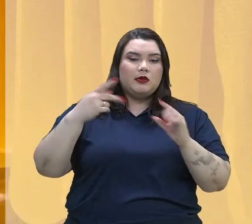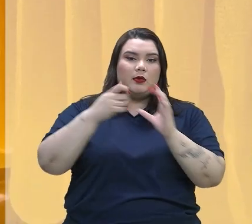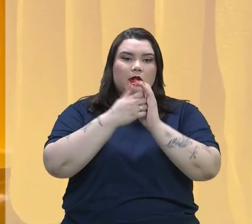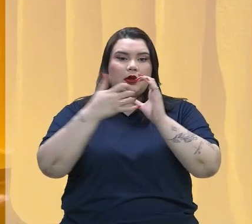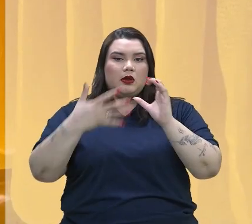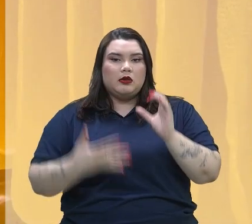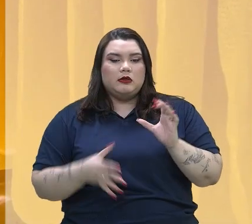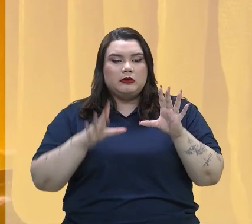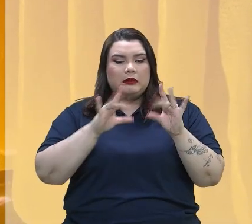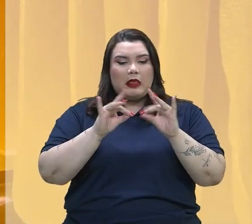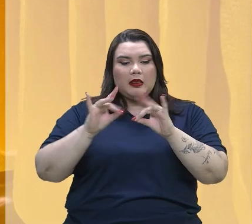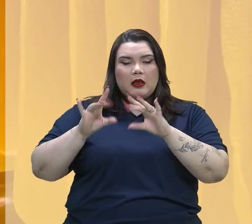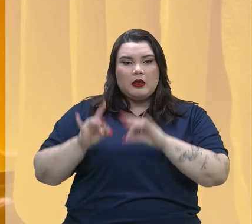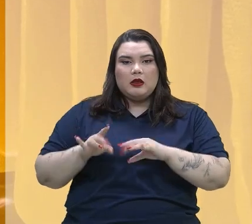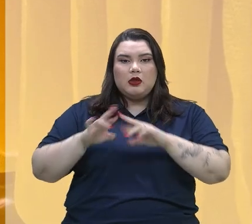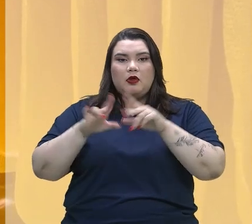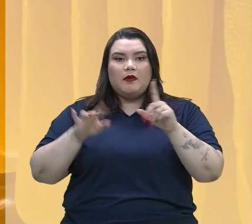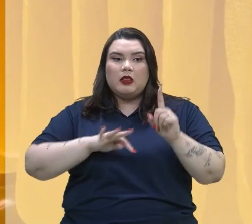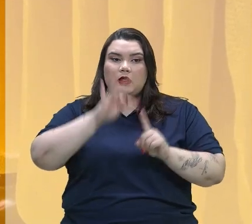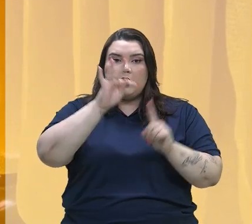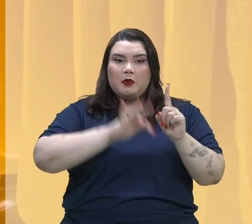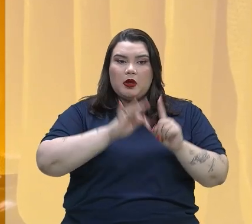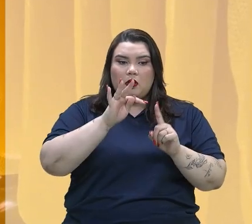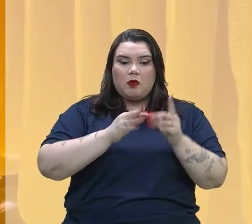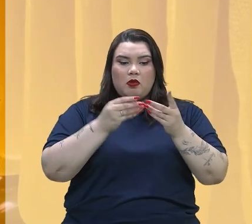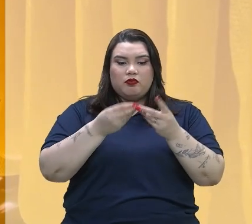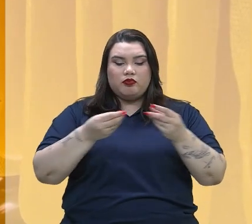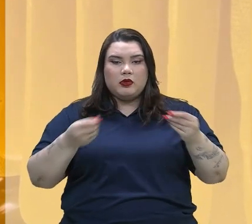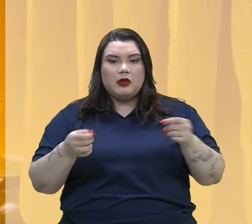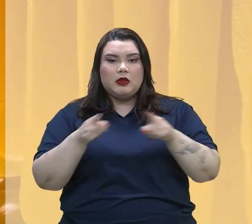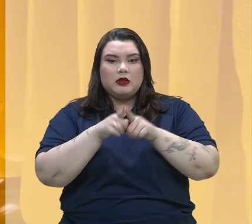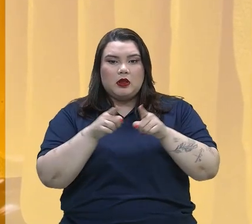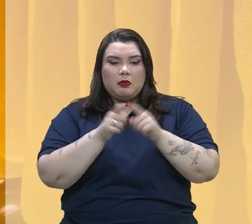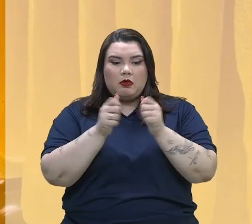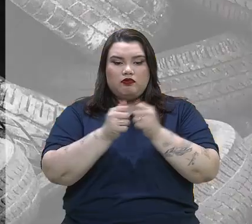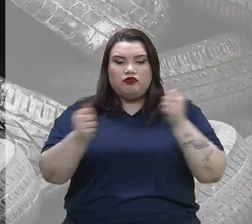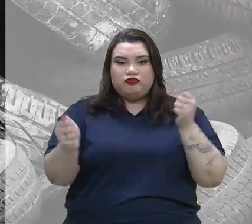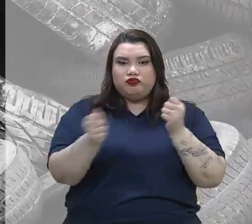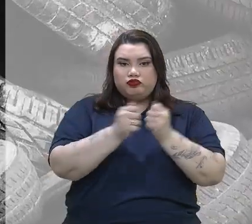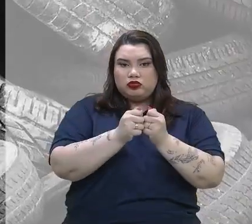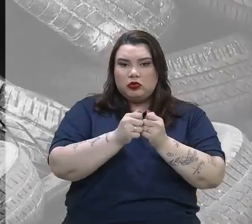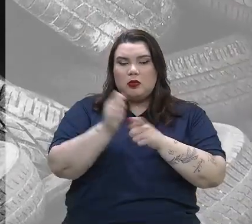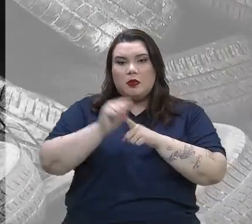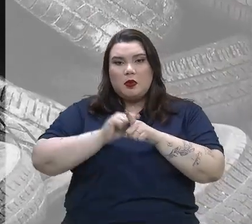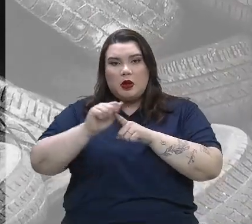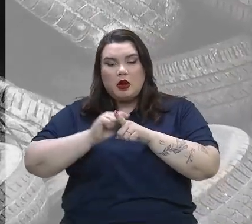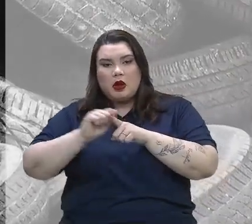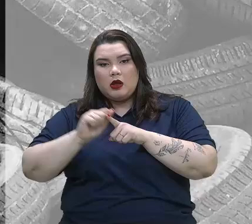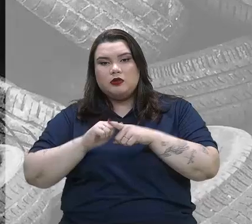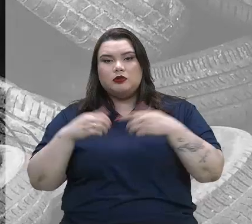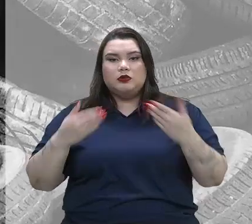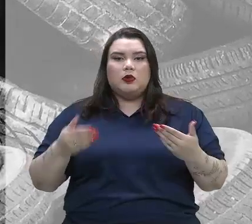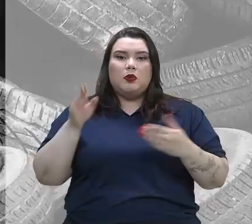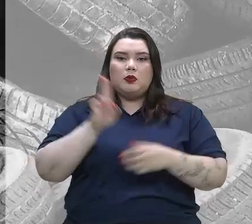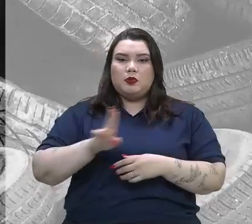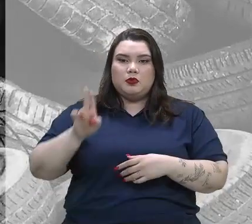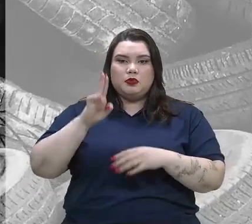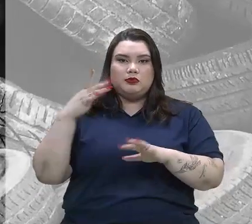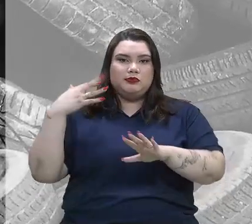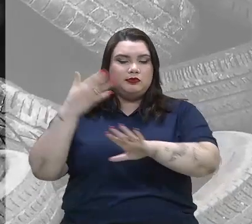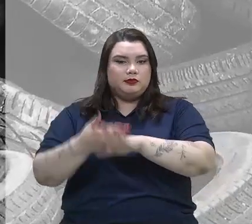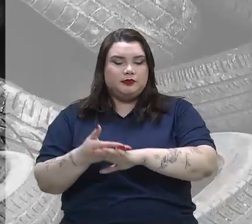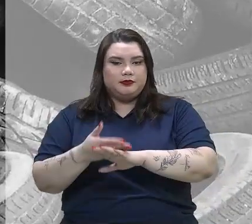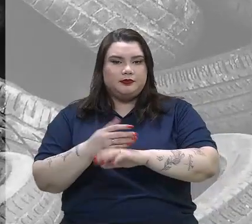características pegajosas, com aumento de temperatura e a inexistência do processo de vulcanização, limitavam em muito seu uso até então.